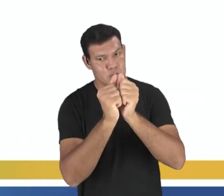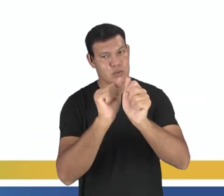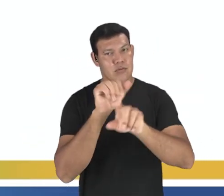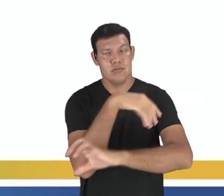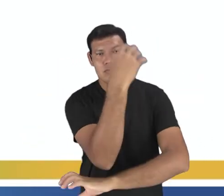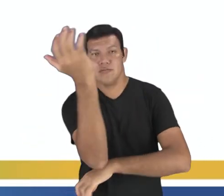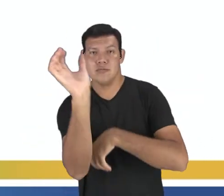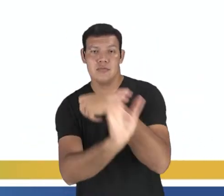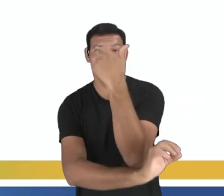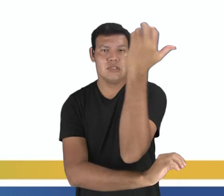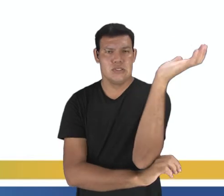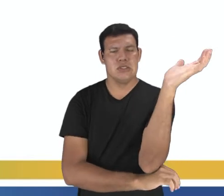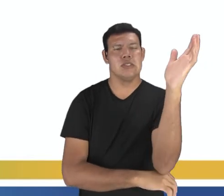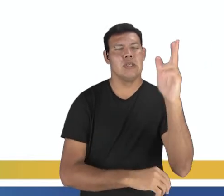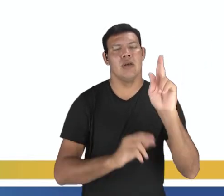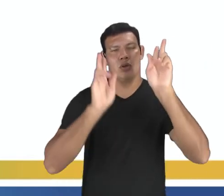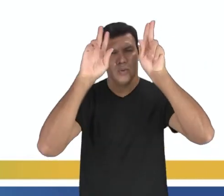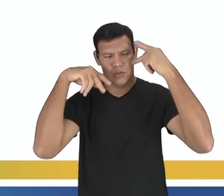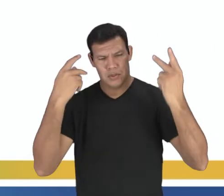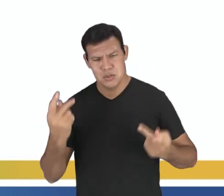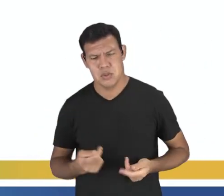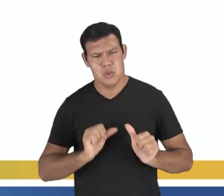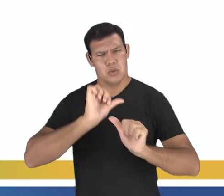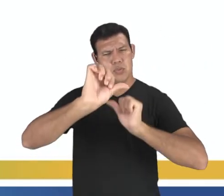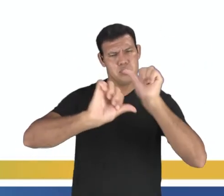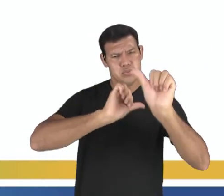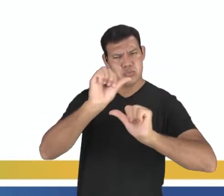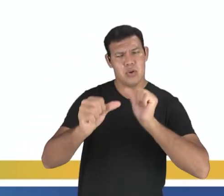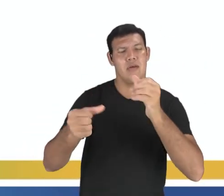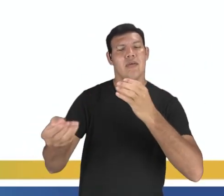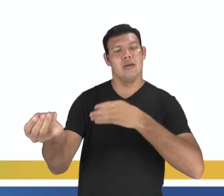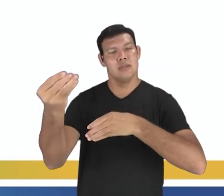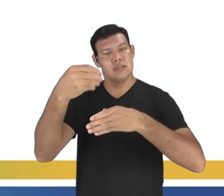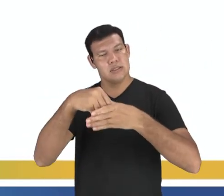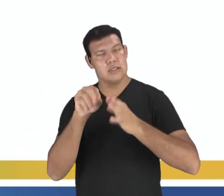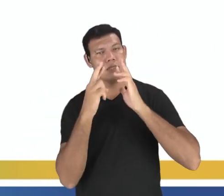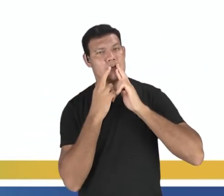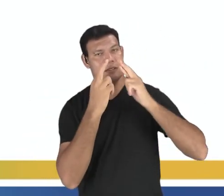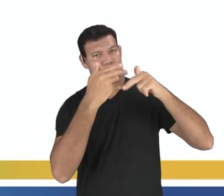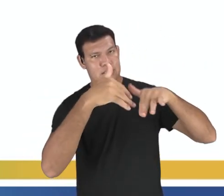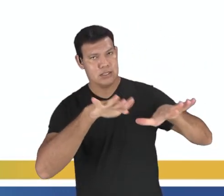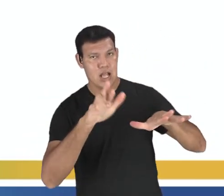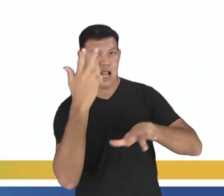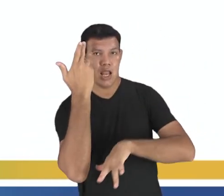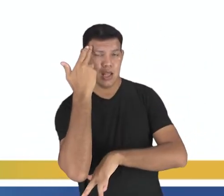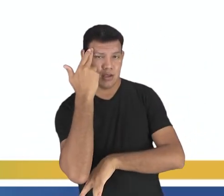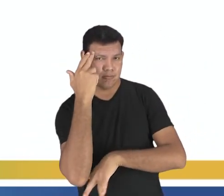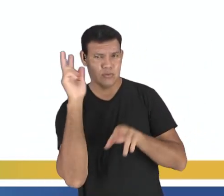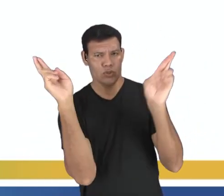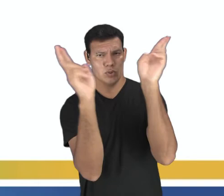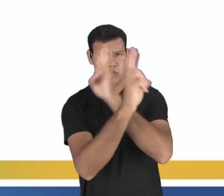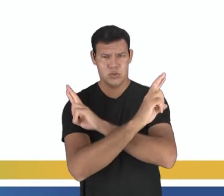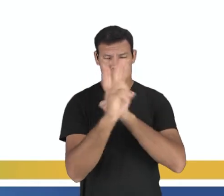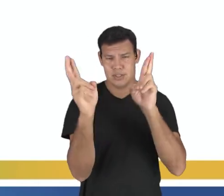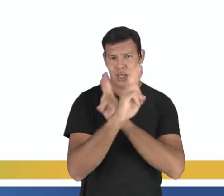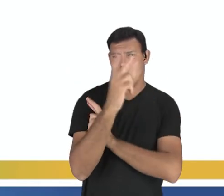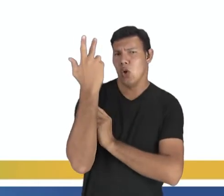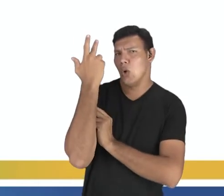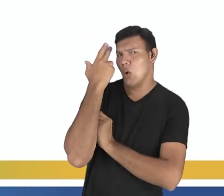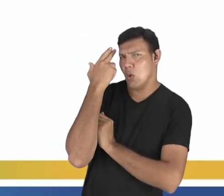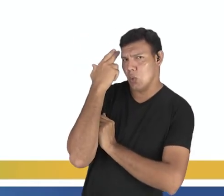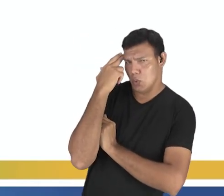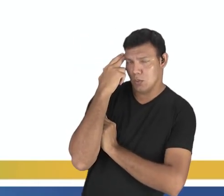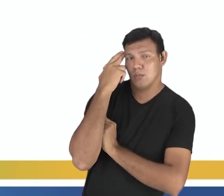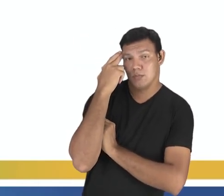homens modificam dentro desses meios naturais. Então, a gente tem essa relação entre o natural, os